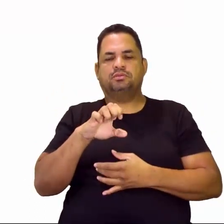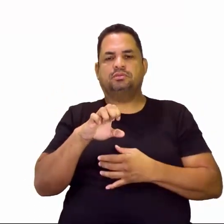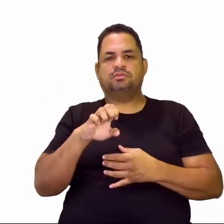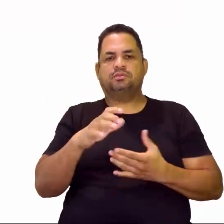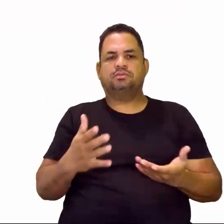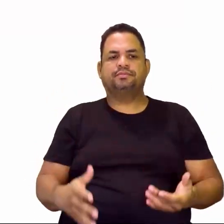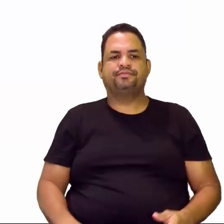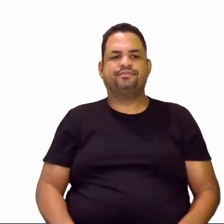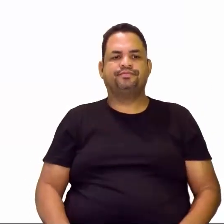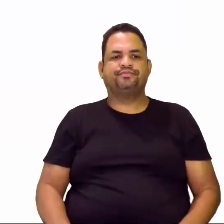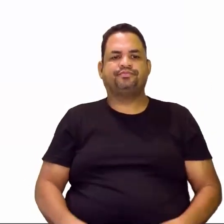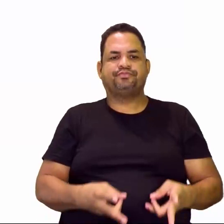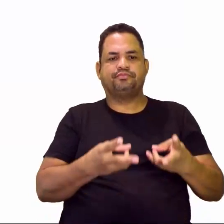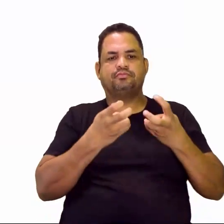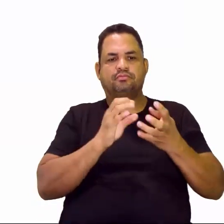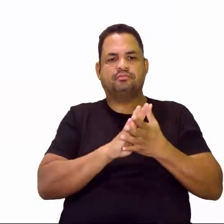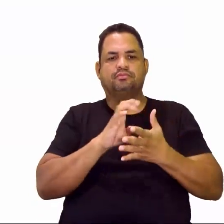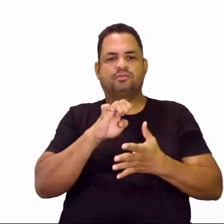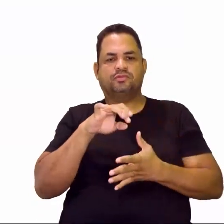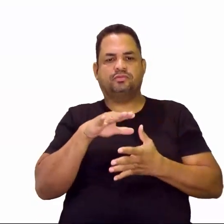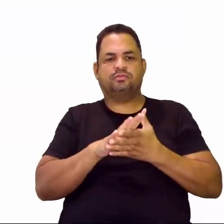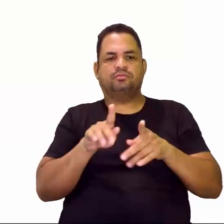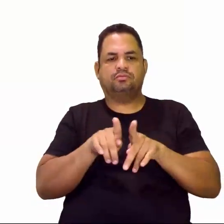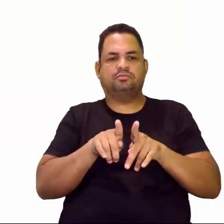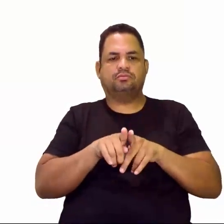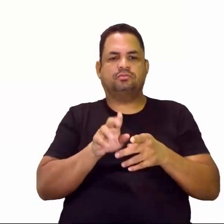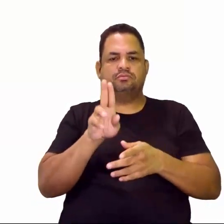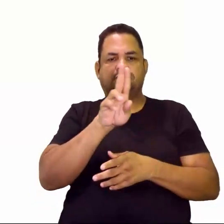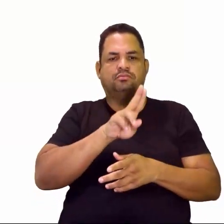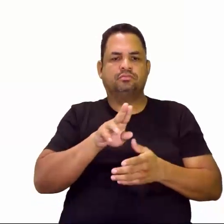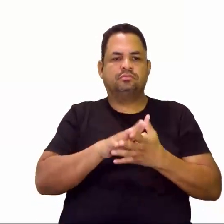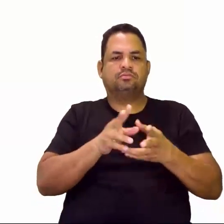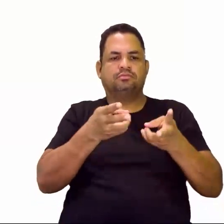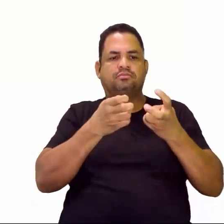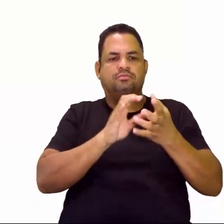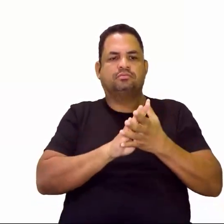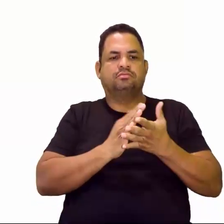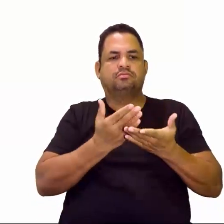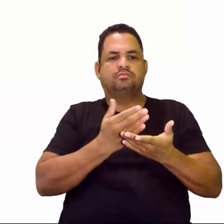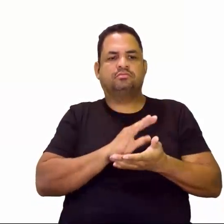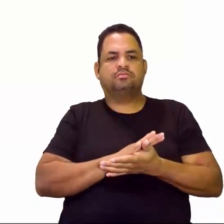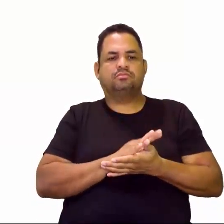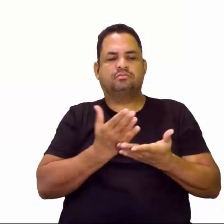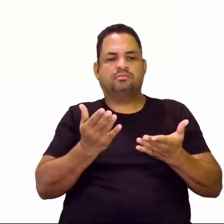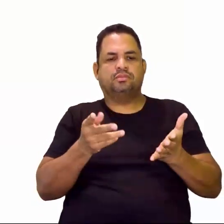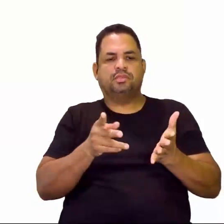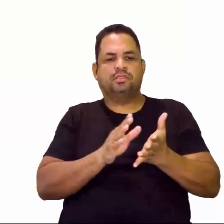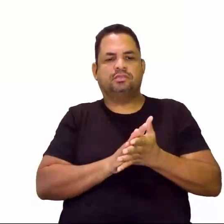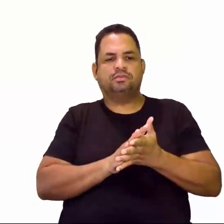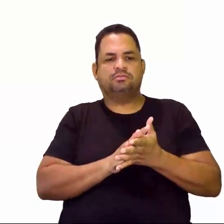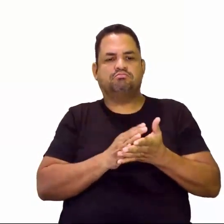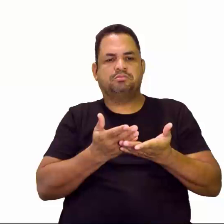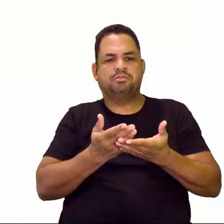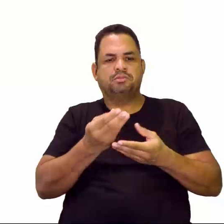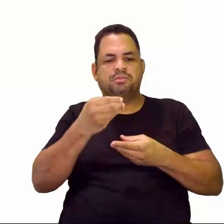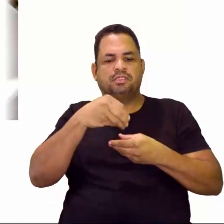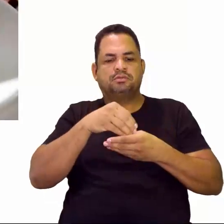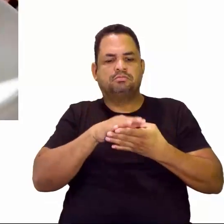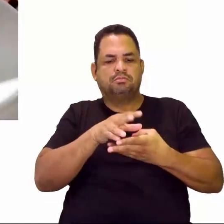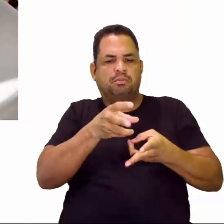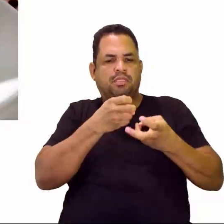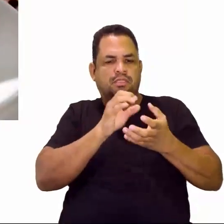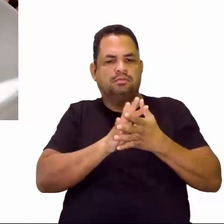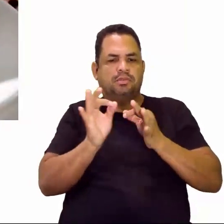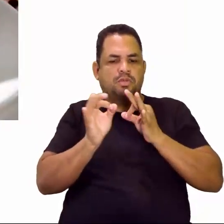solubilidade. A extração por solvente também é muito utilizada para extrair essências de plantas para o preparo